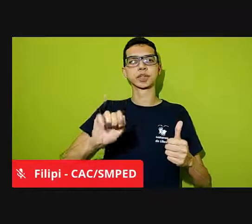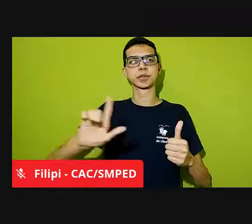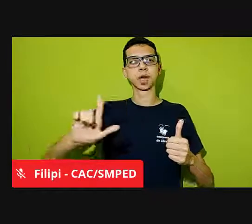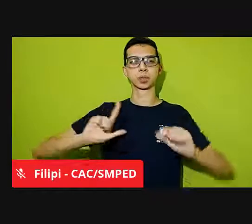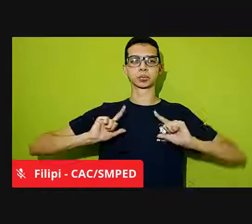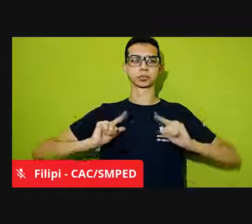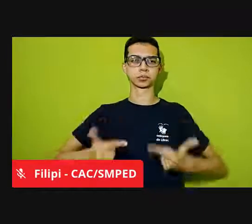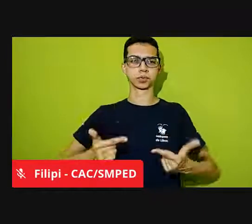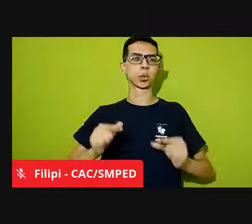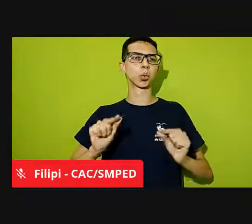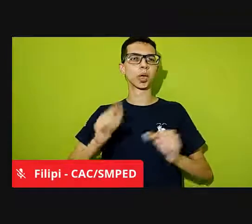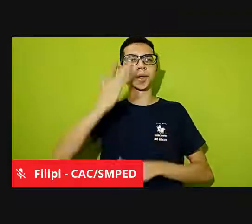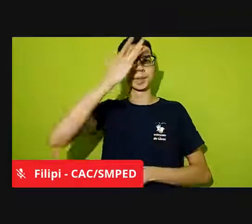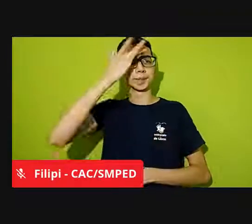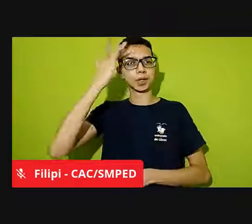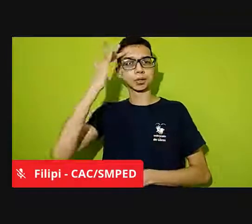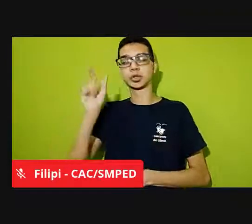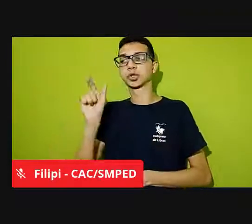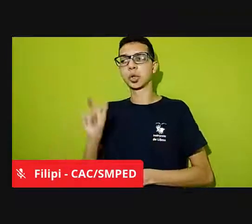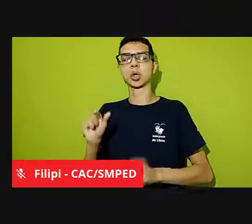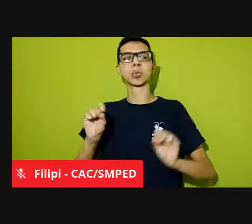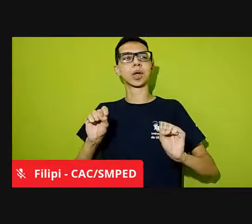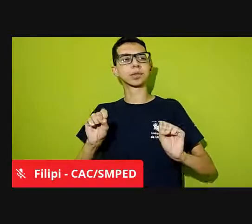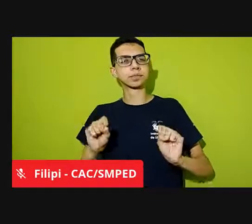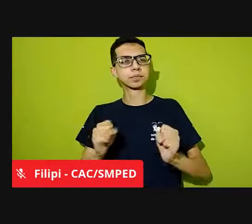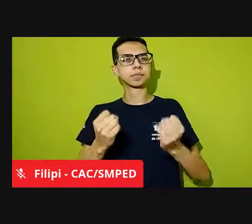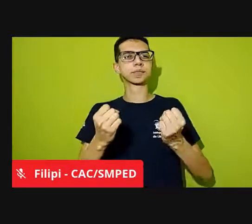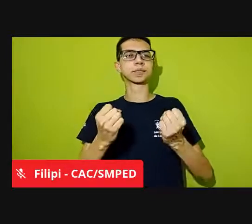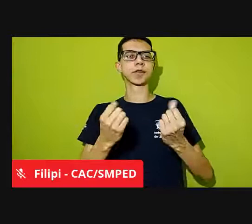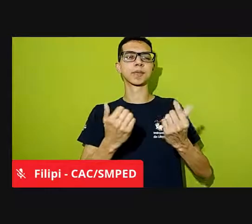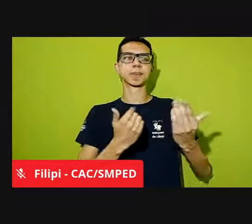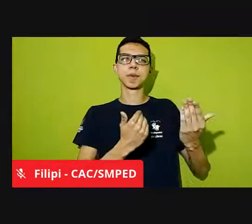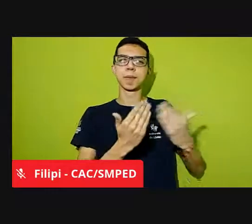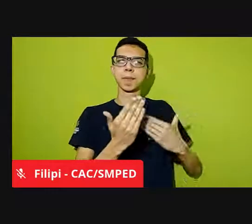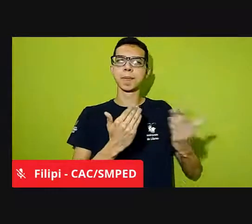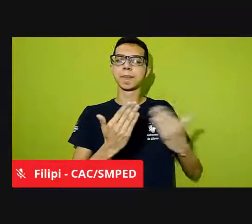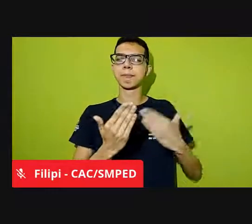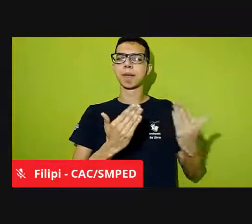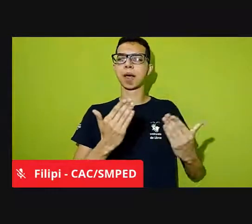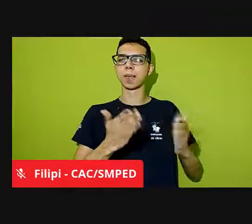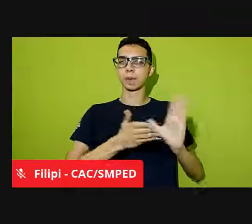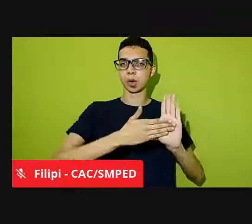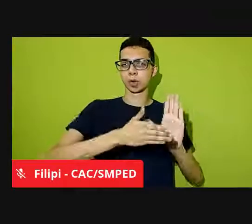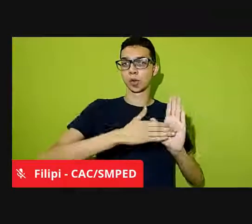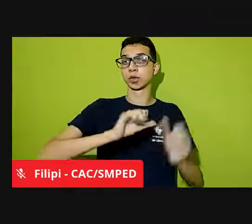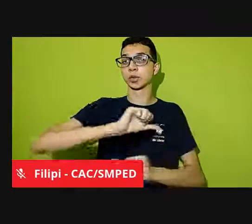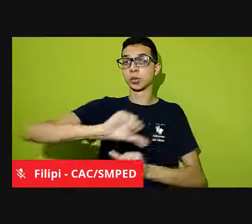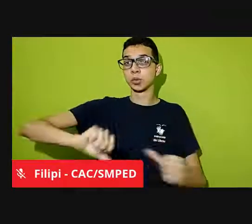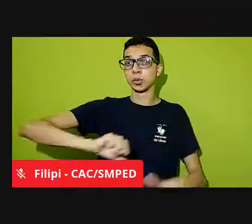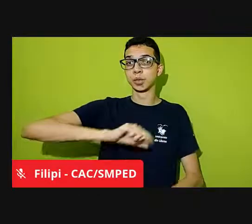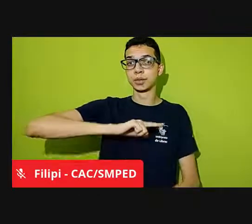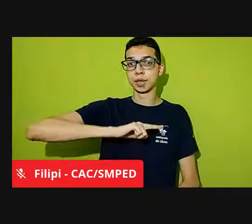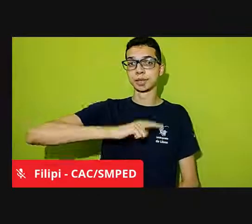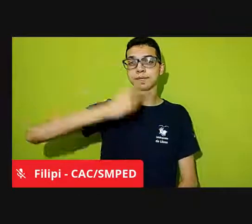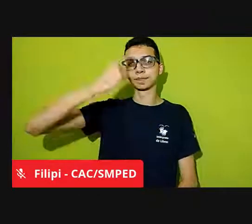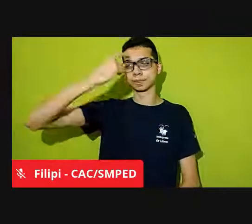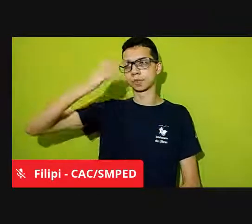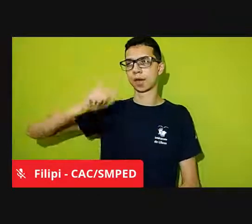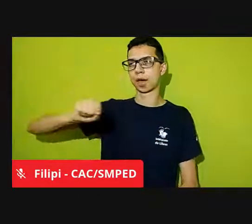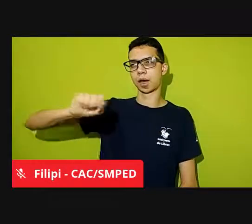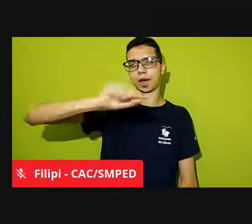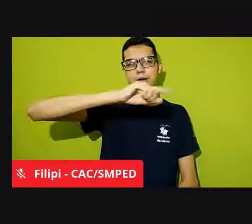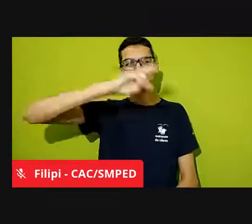empenhar em estabelecer esses diálogos, e de propor essas mudanças, né, de pensamento. Mas tem outras, tem